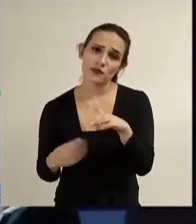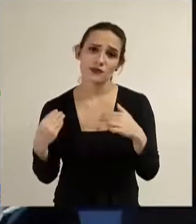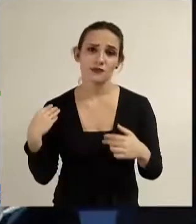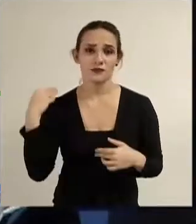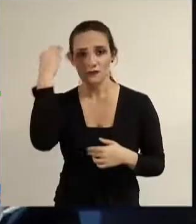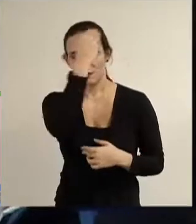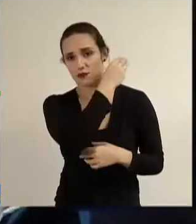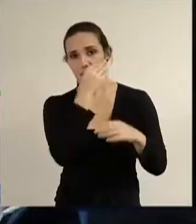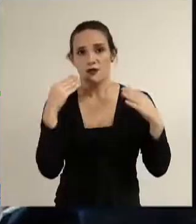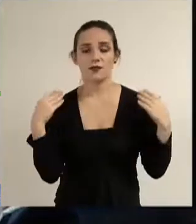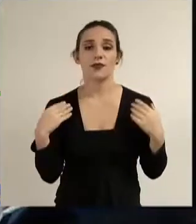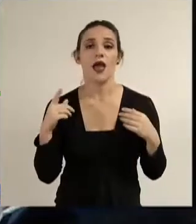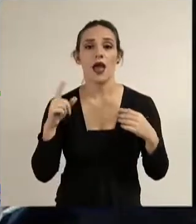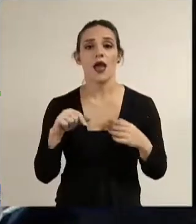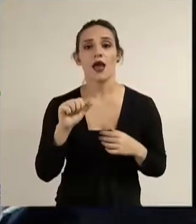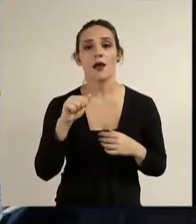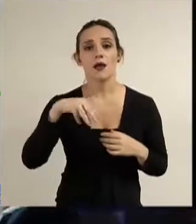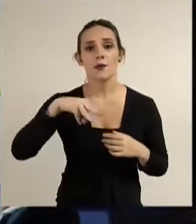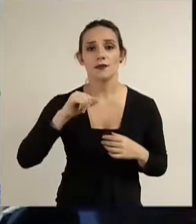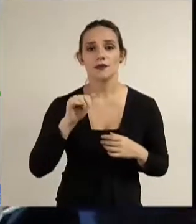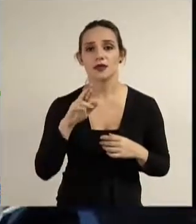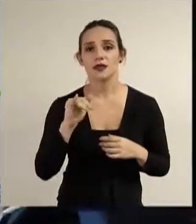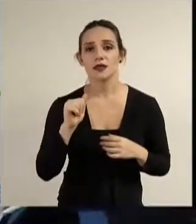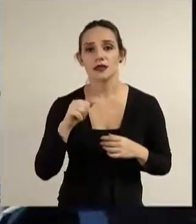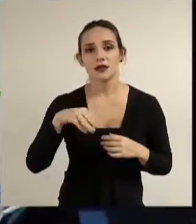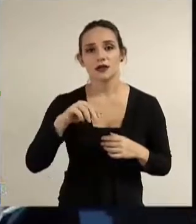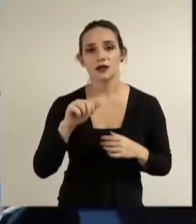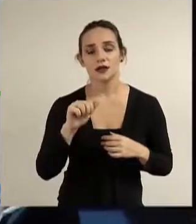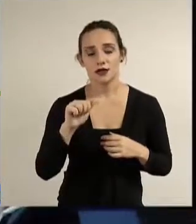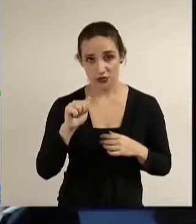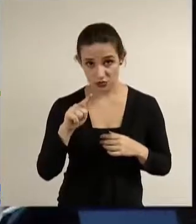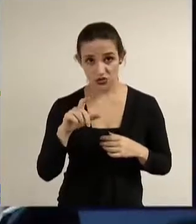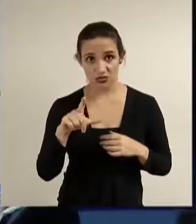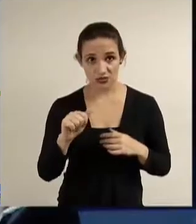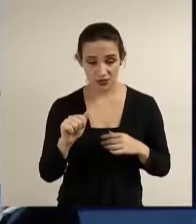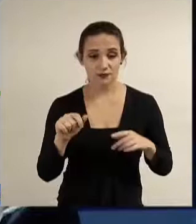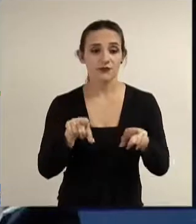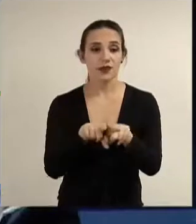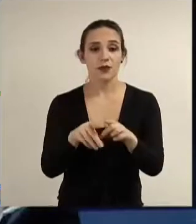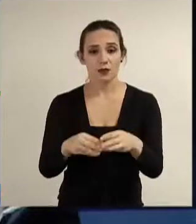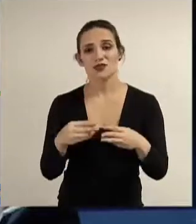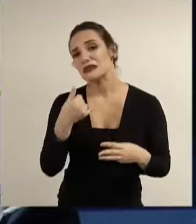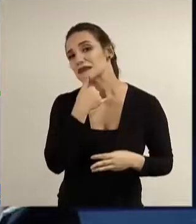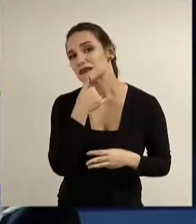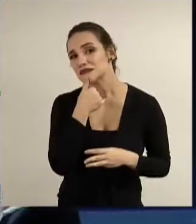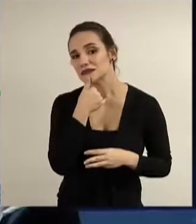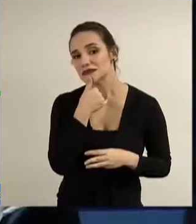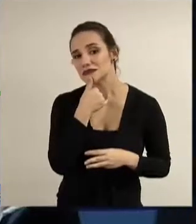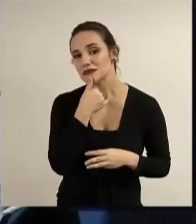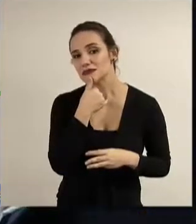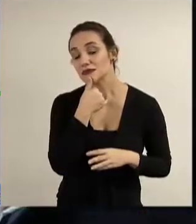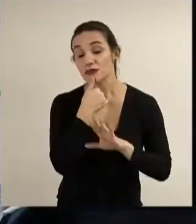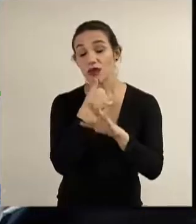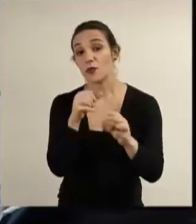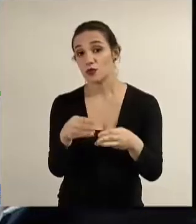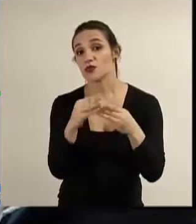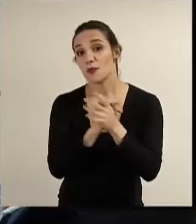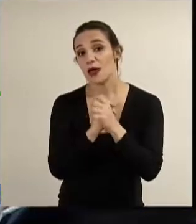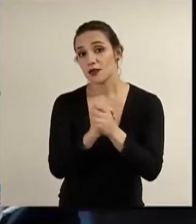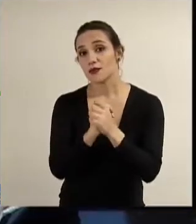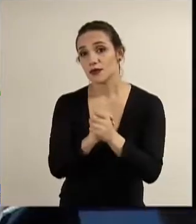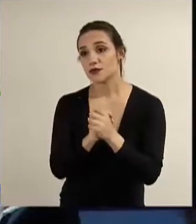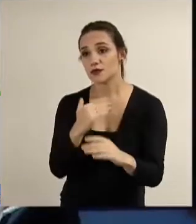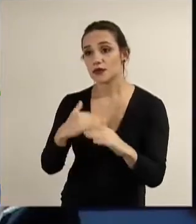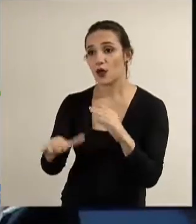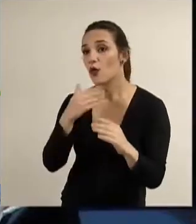Maria Ângela. Requerimento de moção de congratulação de autoria da Casa, endereçado ao sargento da Polícia Militar